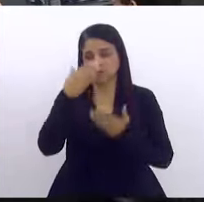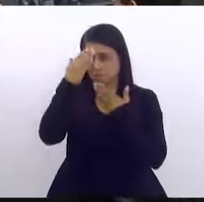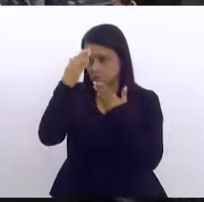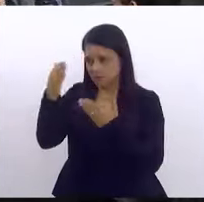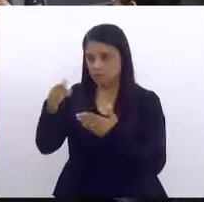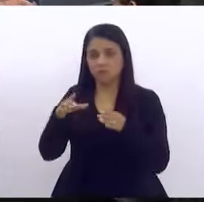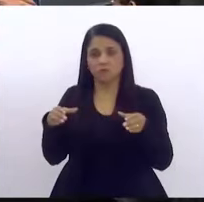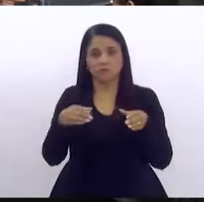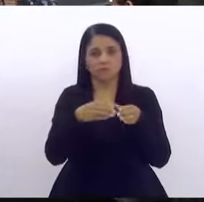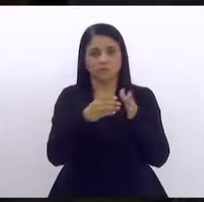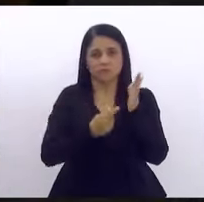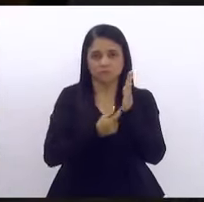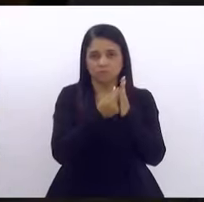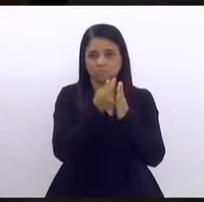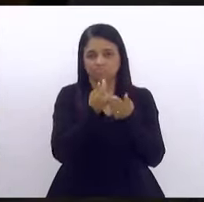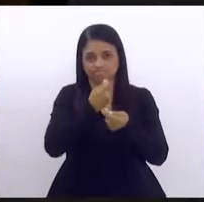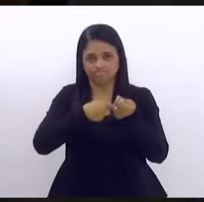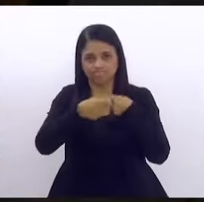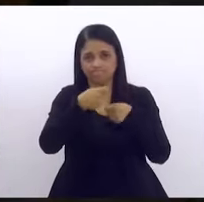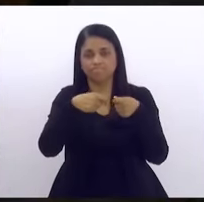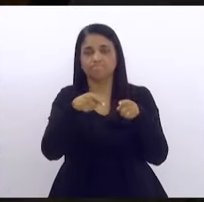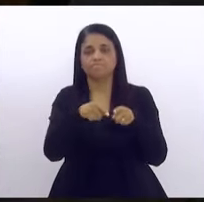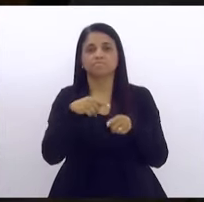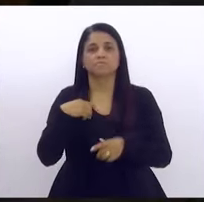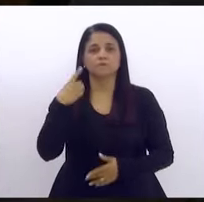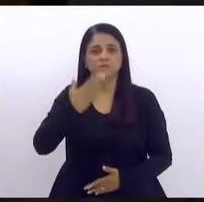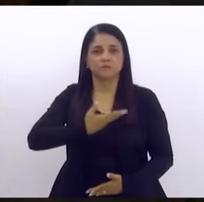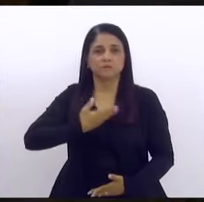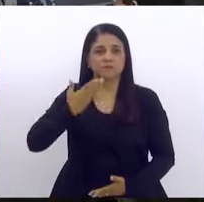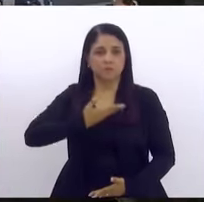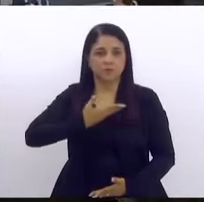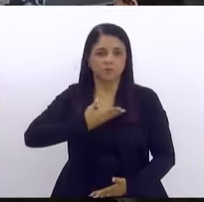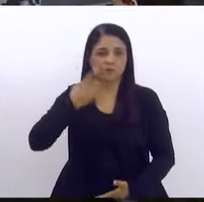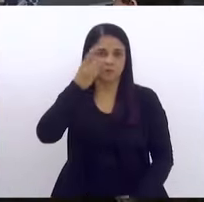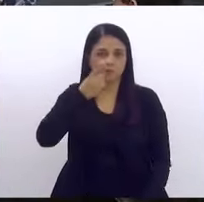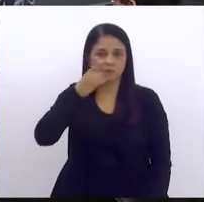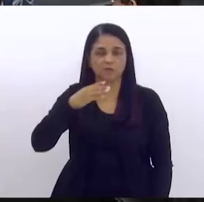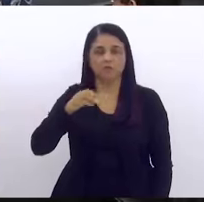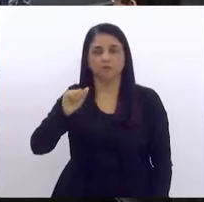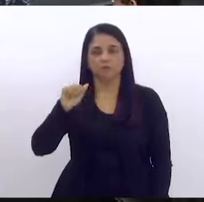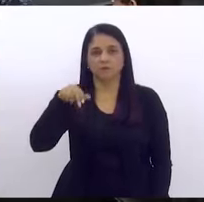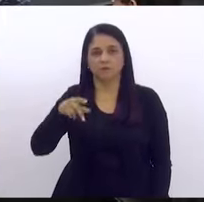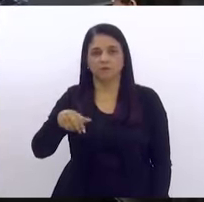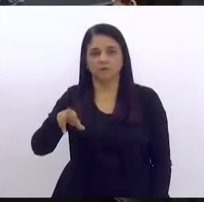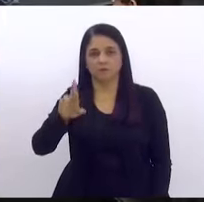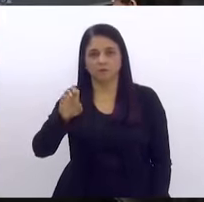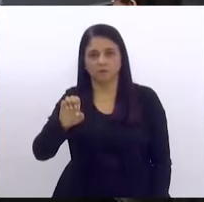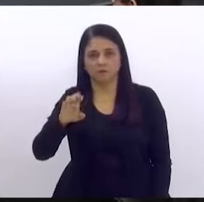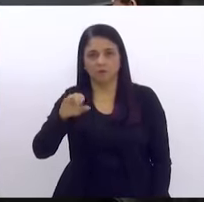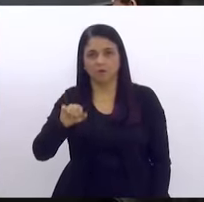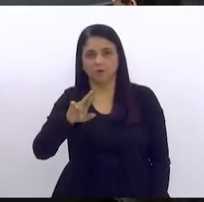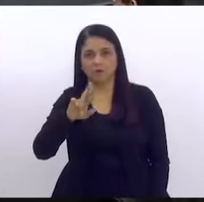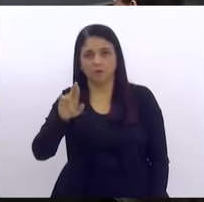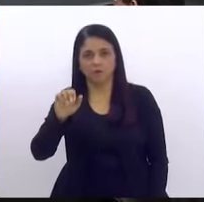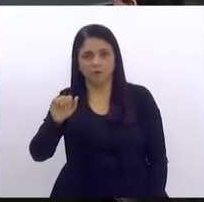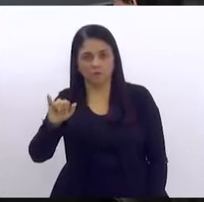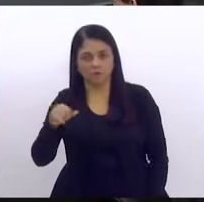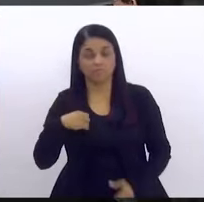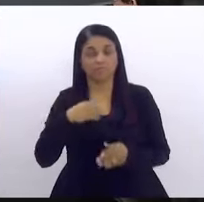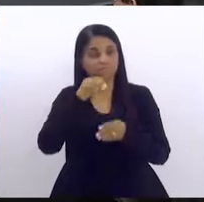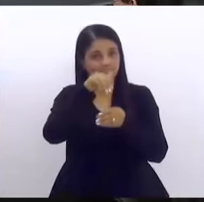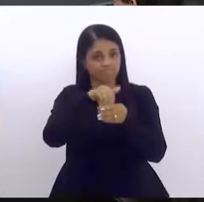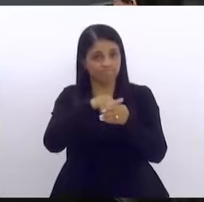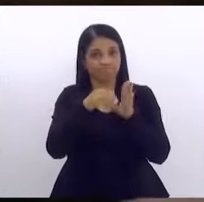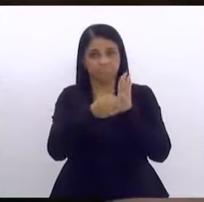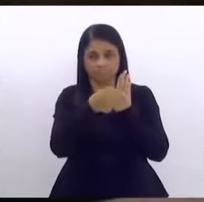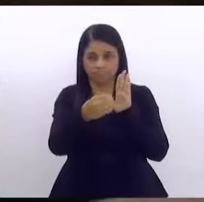Pela Comissão de Orçamento e Finanças, meu querido amigo deputado André Correia. Presidente, o parecer é favorável, e a gente